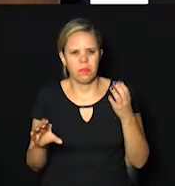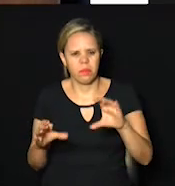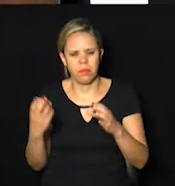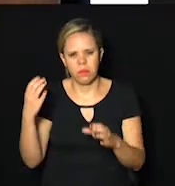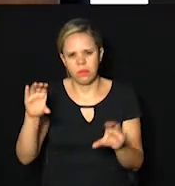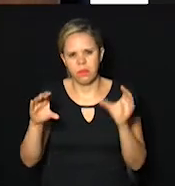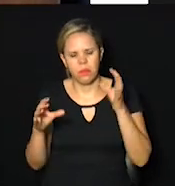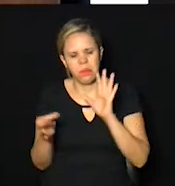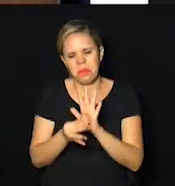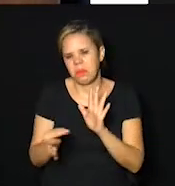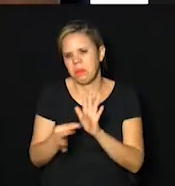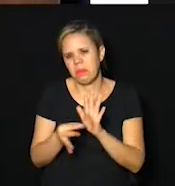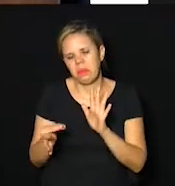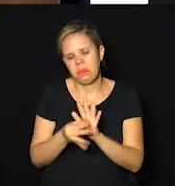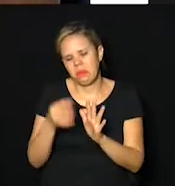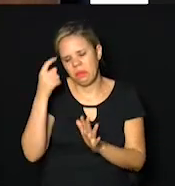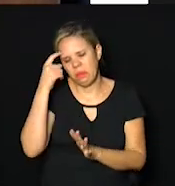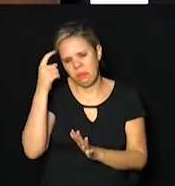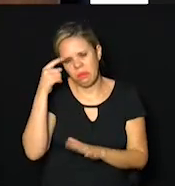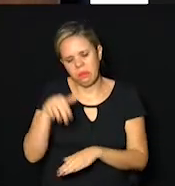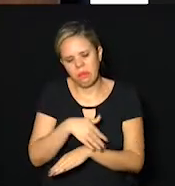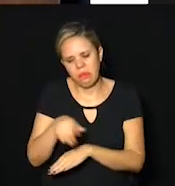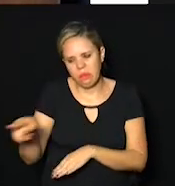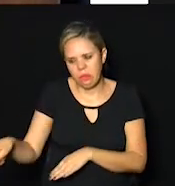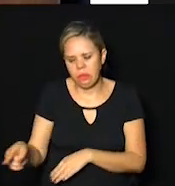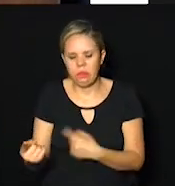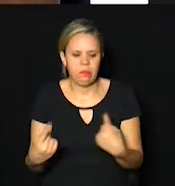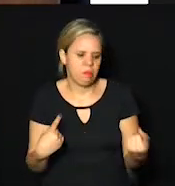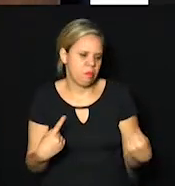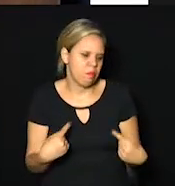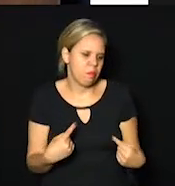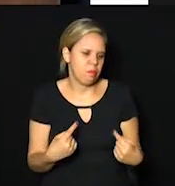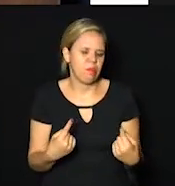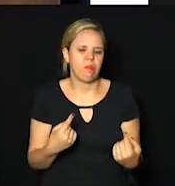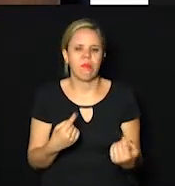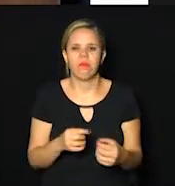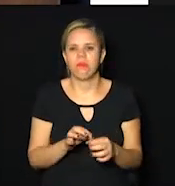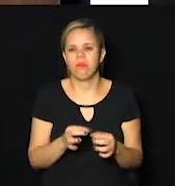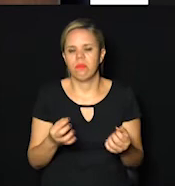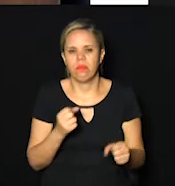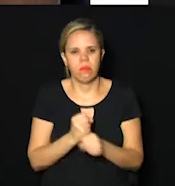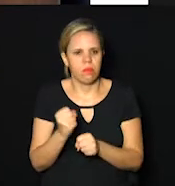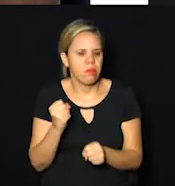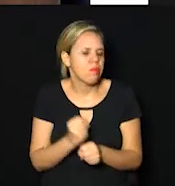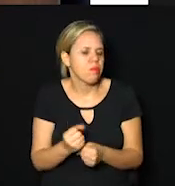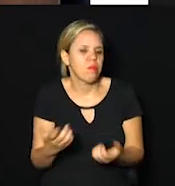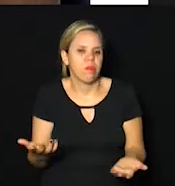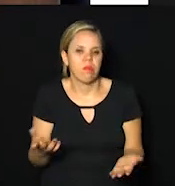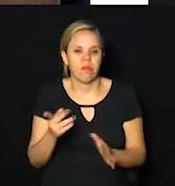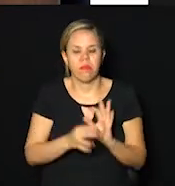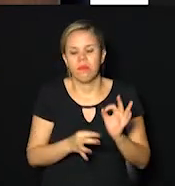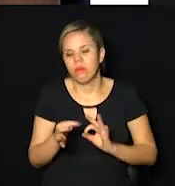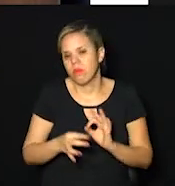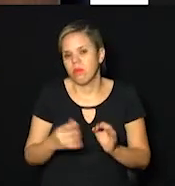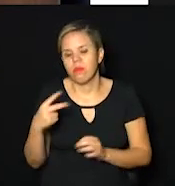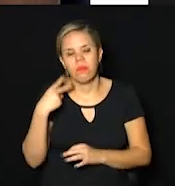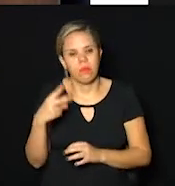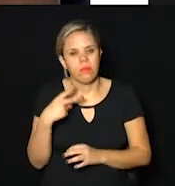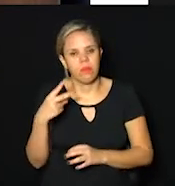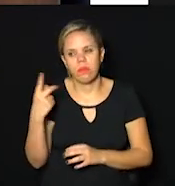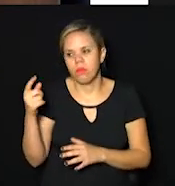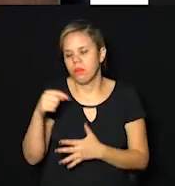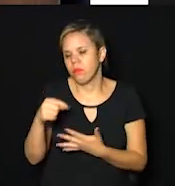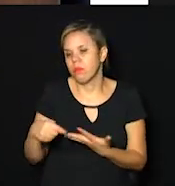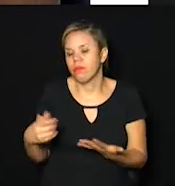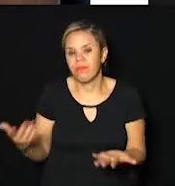que é bom que a rua tal, a avenida tal seja duplicada. Duplicação da avenida tal, um projeto do vereador tal.